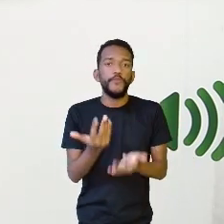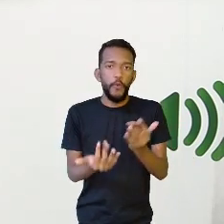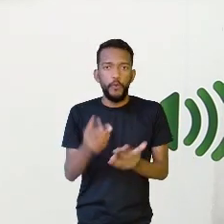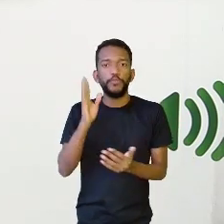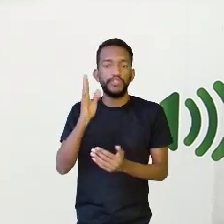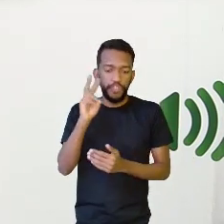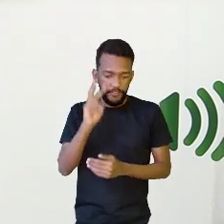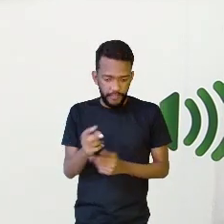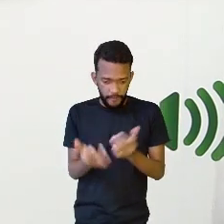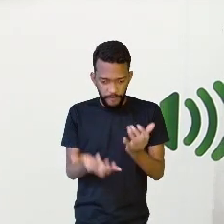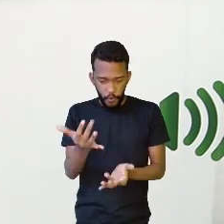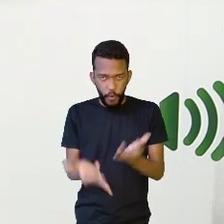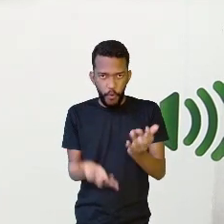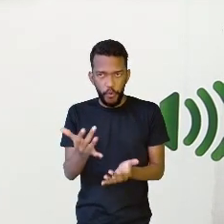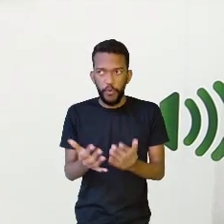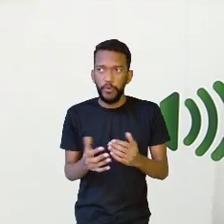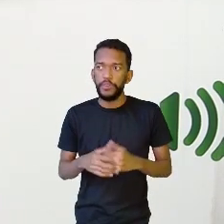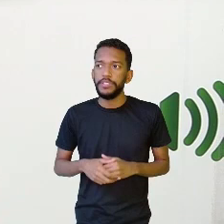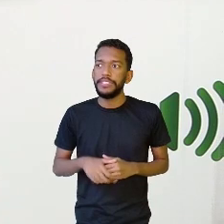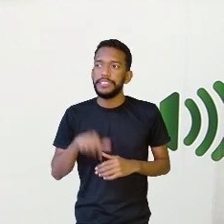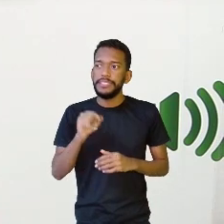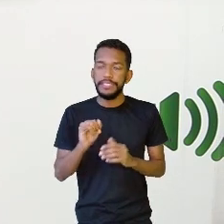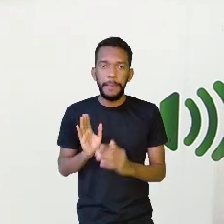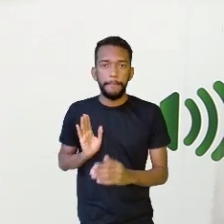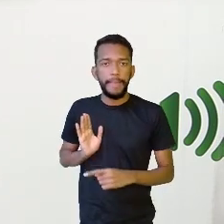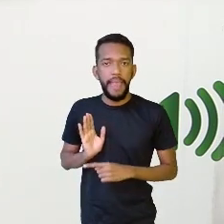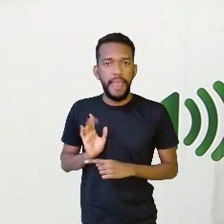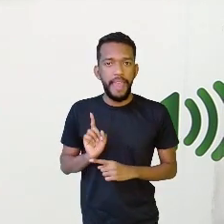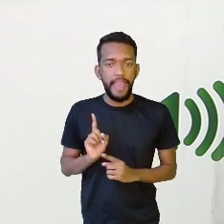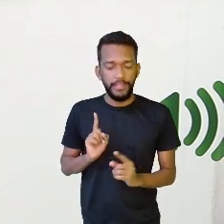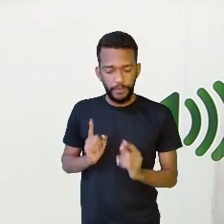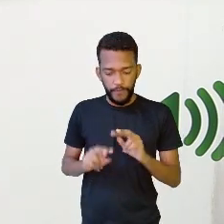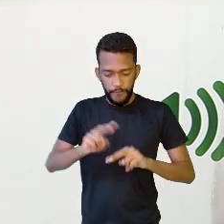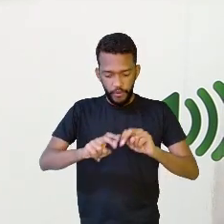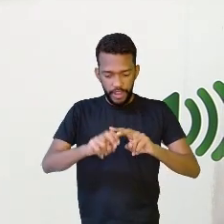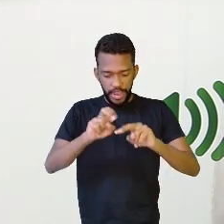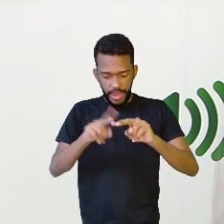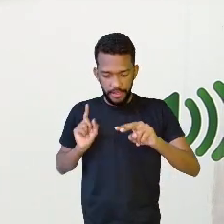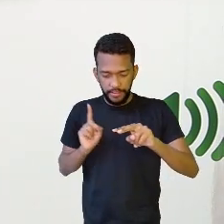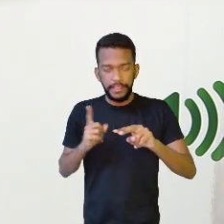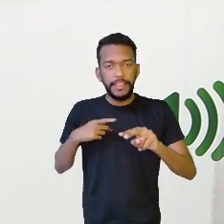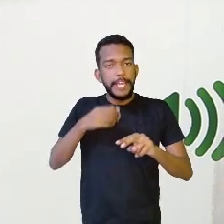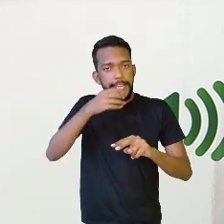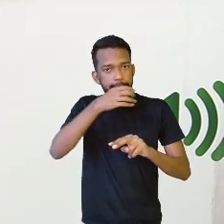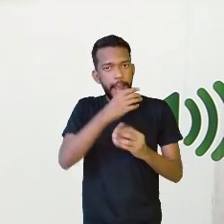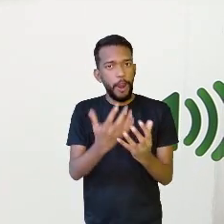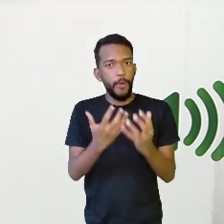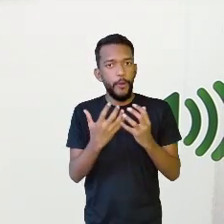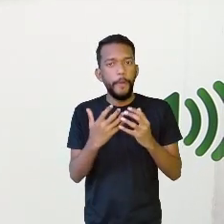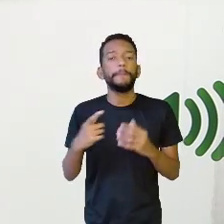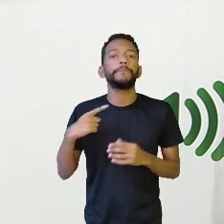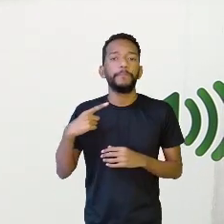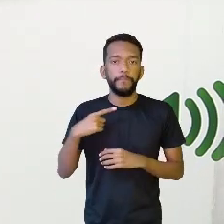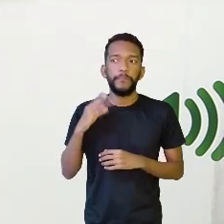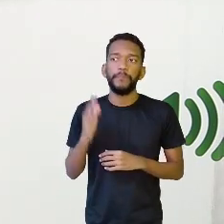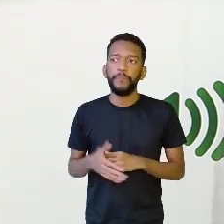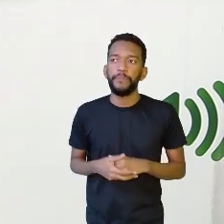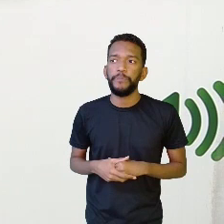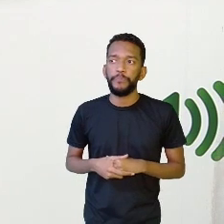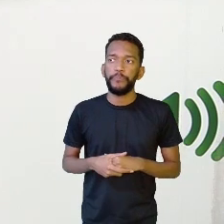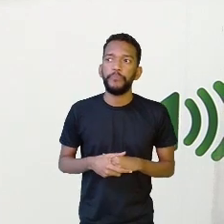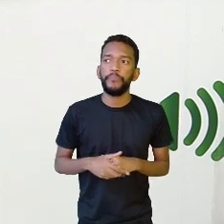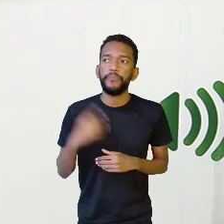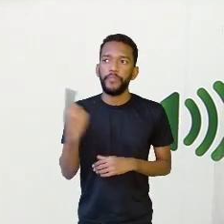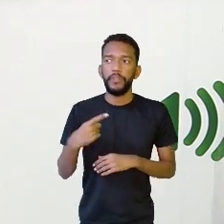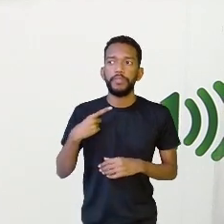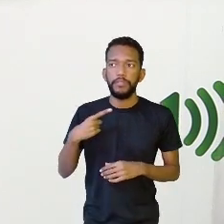vendo o fogo acontecendo. Se você for chegar perto dessa fogueira aí, com certeza você vai sentir calor. E nós